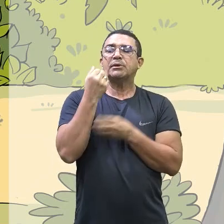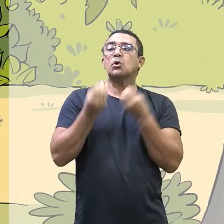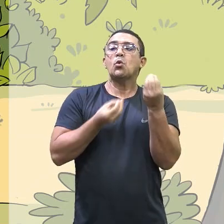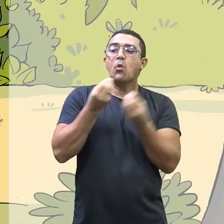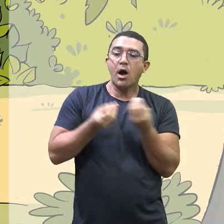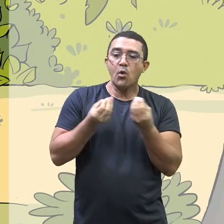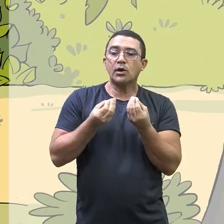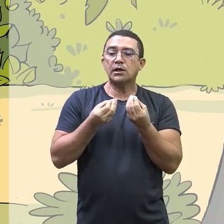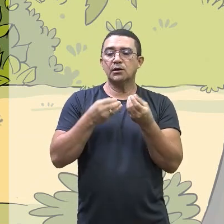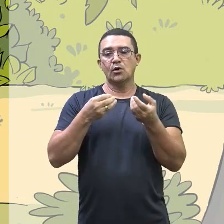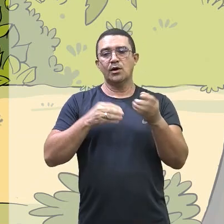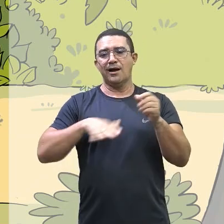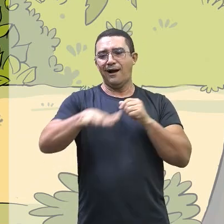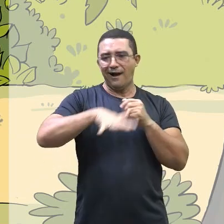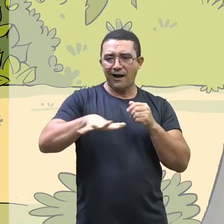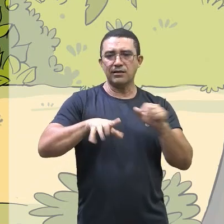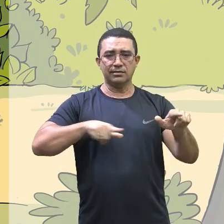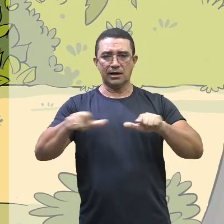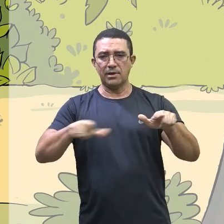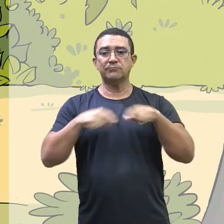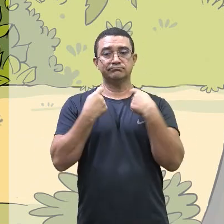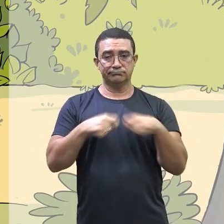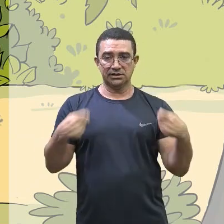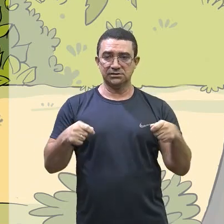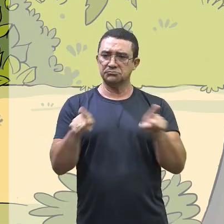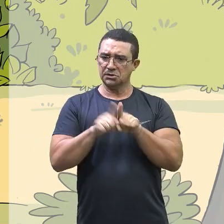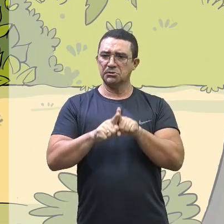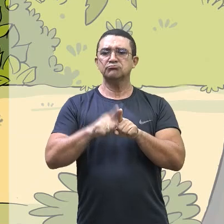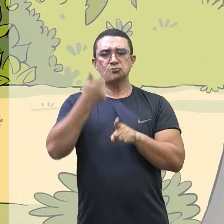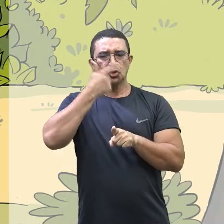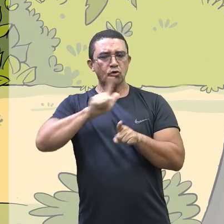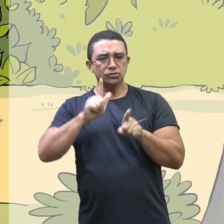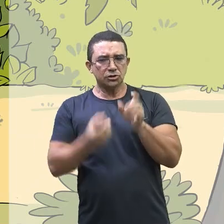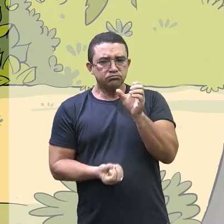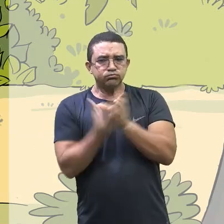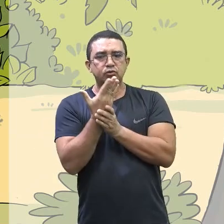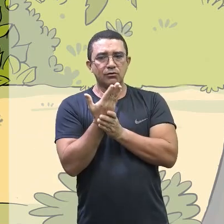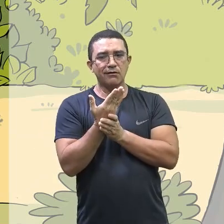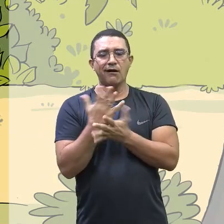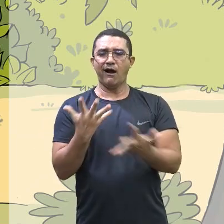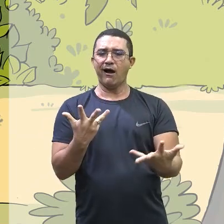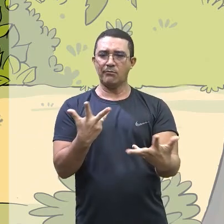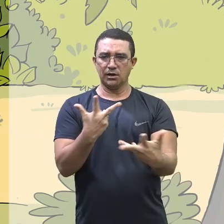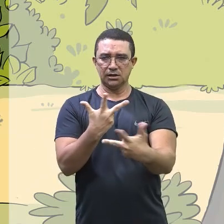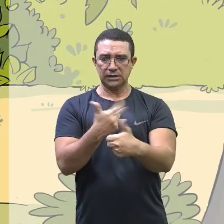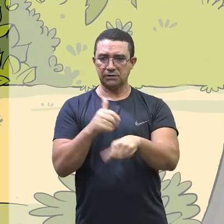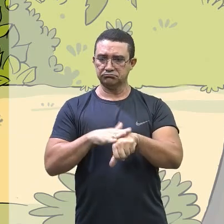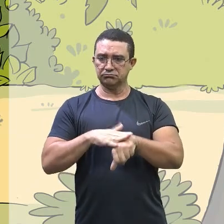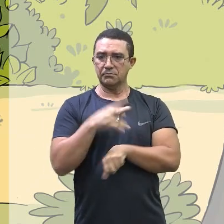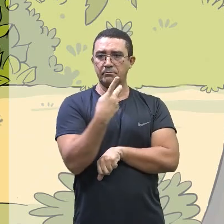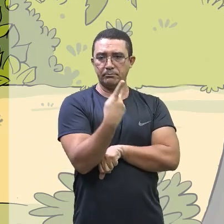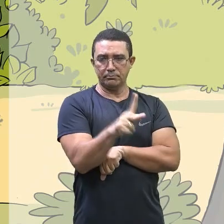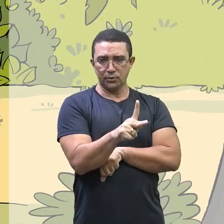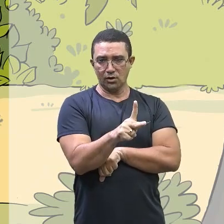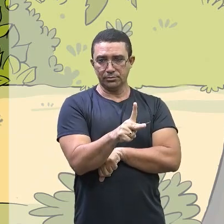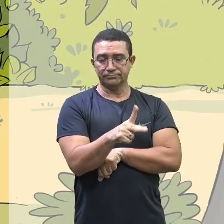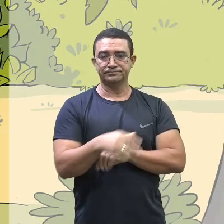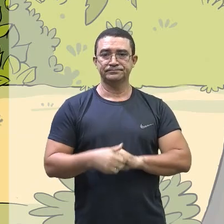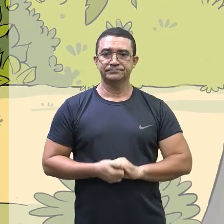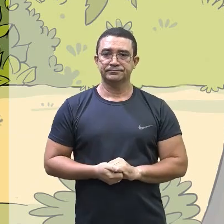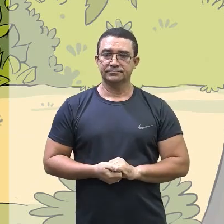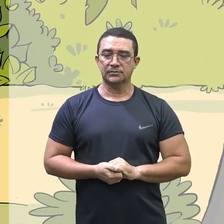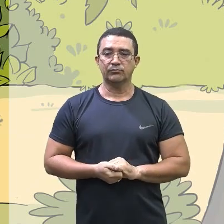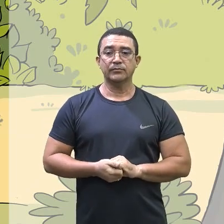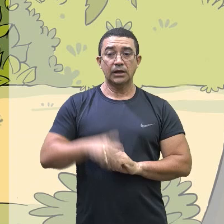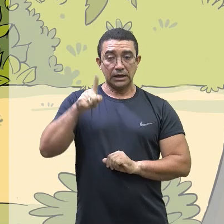mercado, para que você desenvolva habilidades e competências necessárias, não é, professor? Com certeza. Então, olha só, pessoal, é importante, olha, nesse